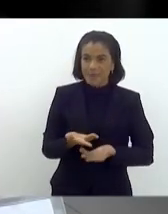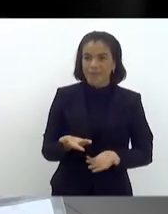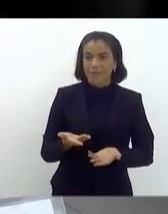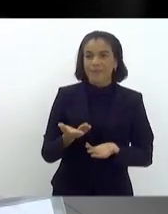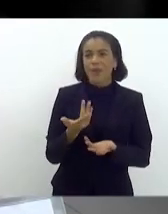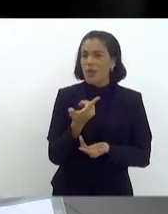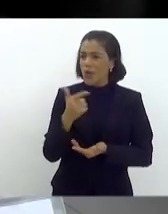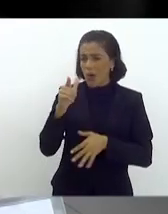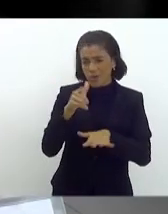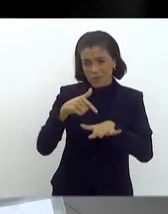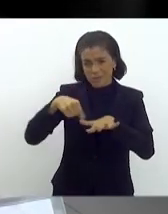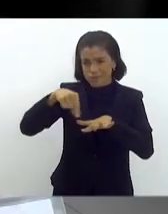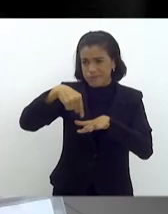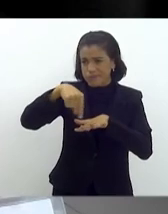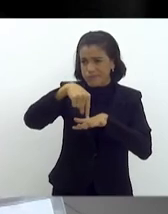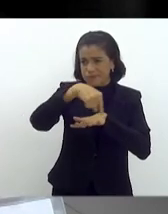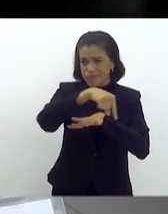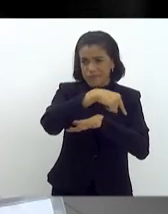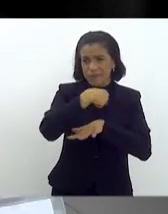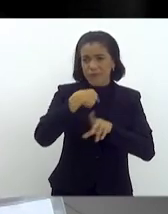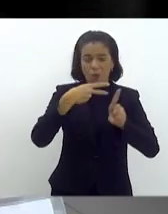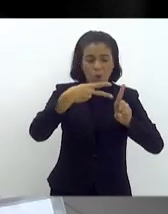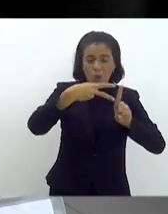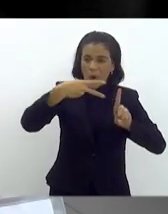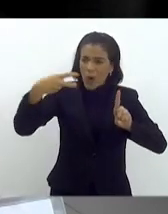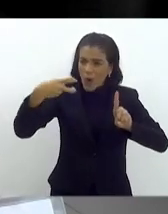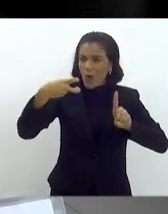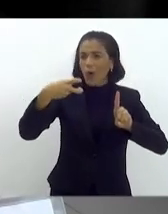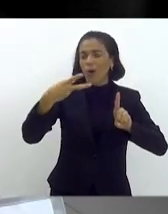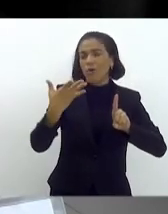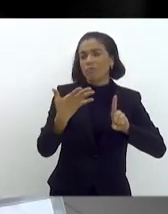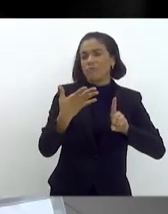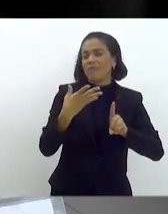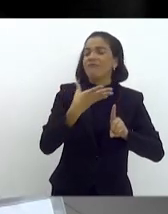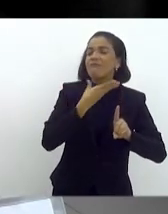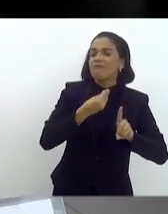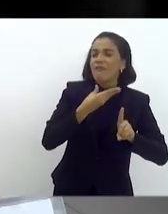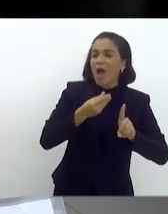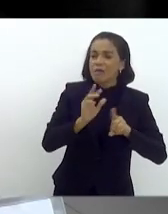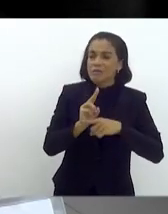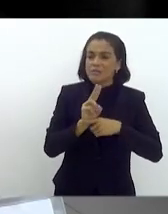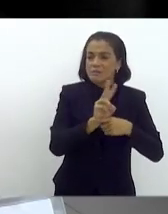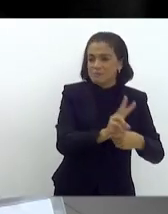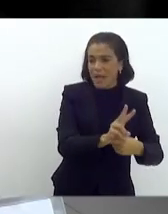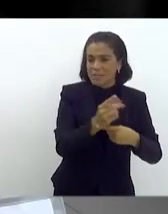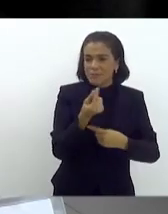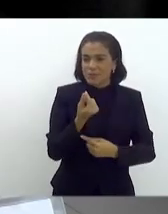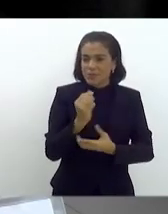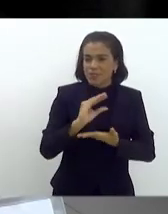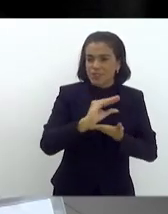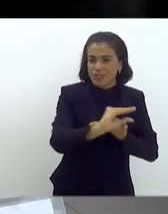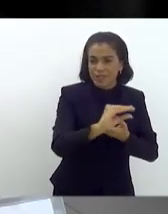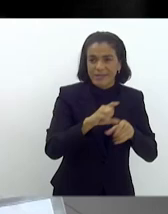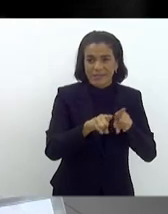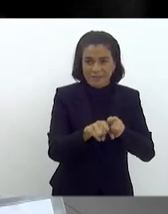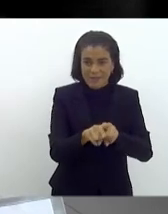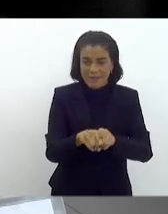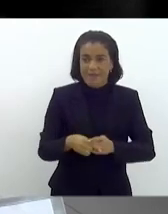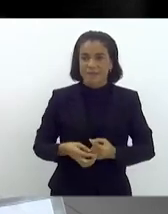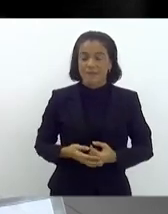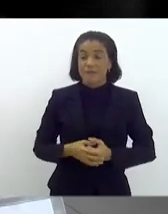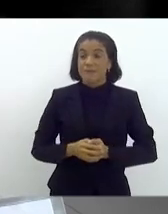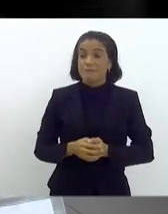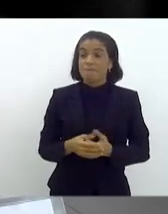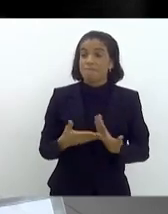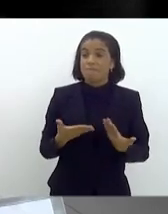outras Vertentes né seja golpe eventualmente do falso consignado que a gente na 7:30 tem feito várias prisões nesse sentido